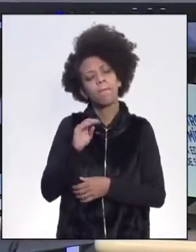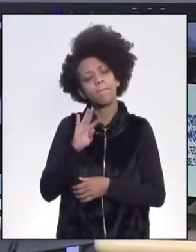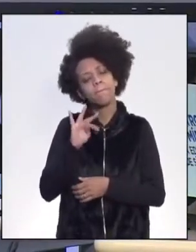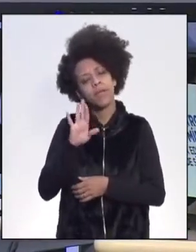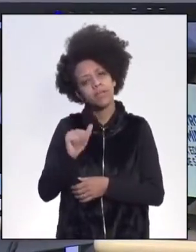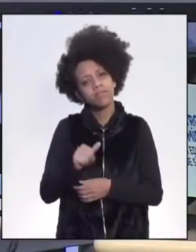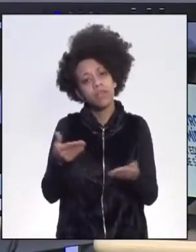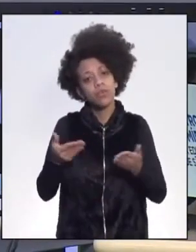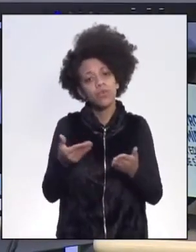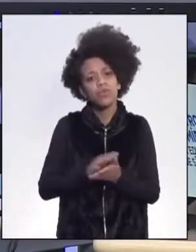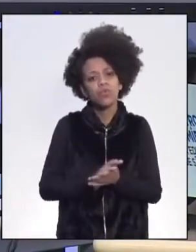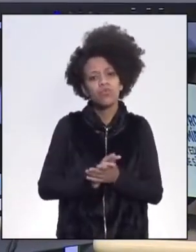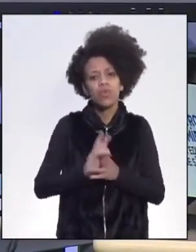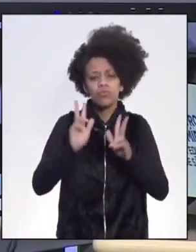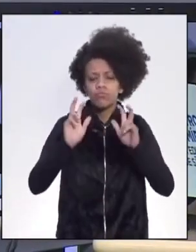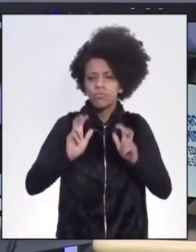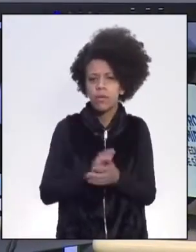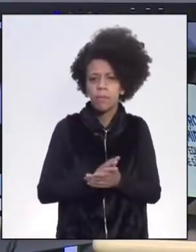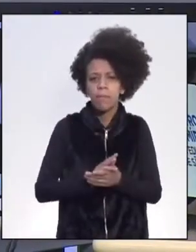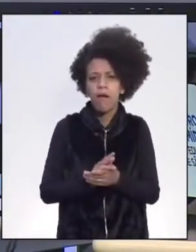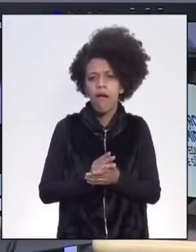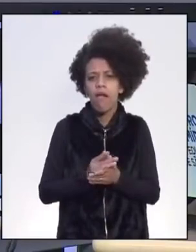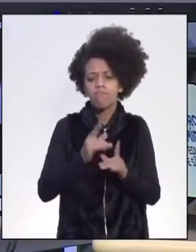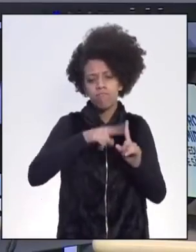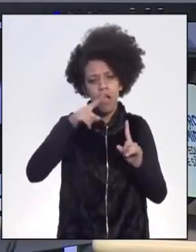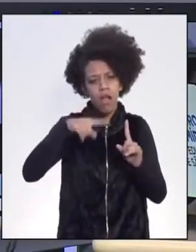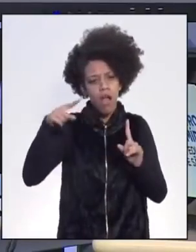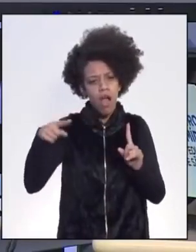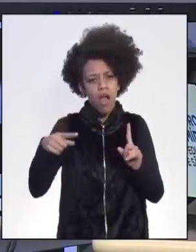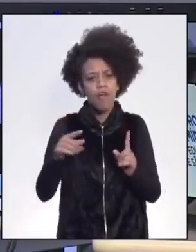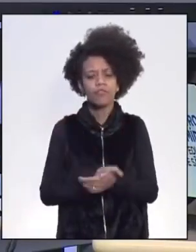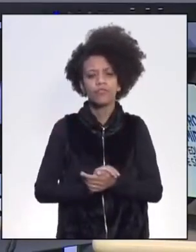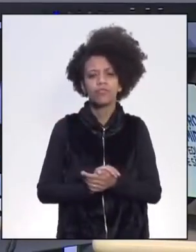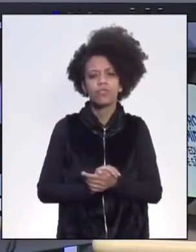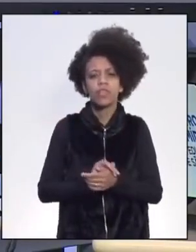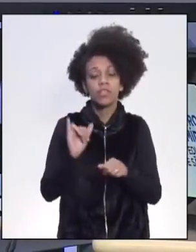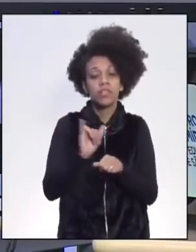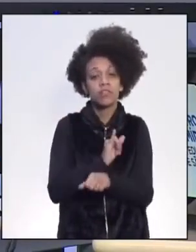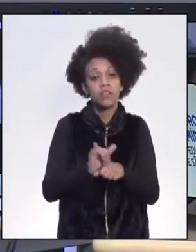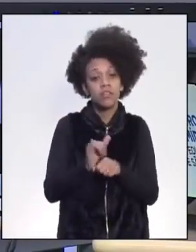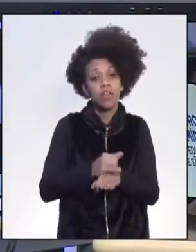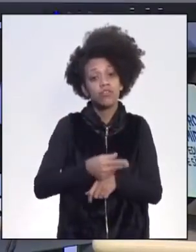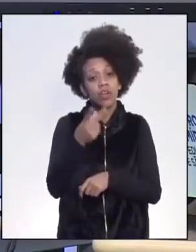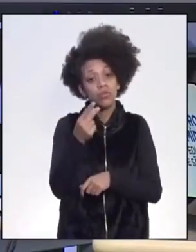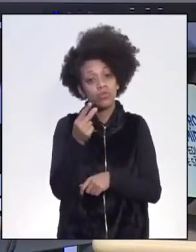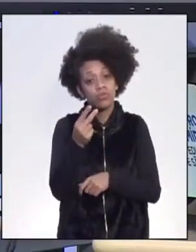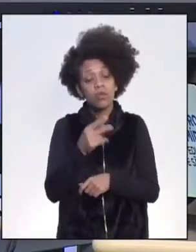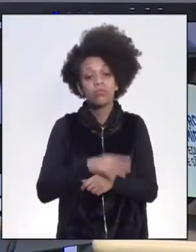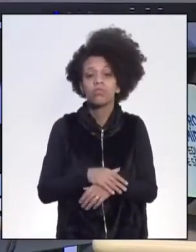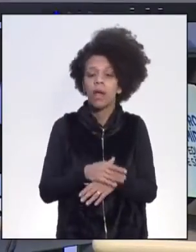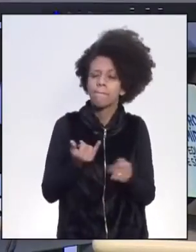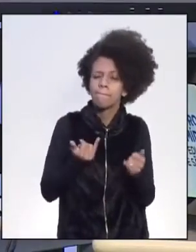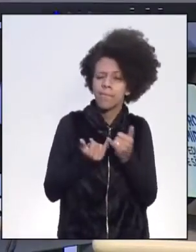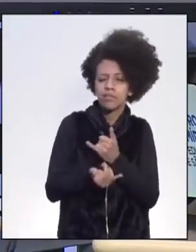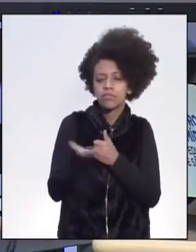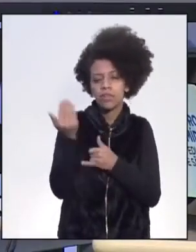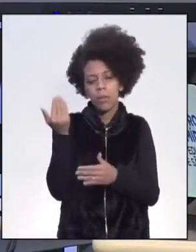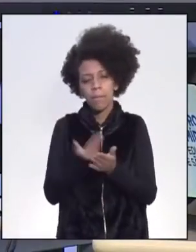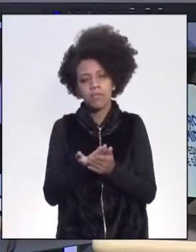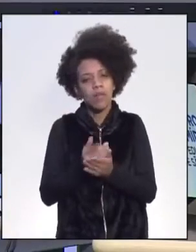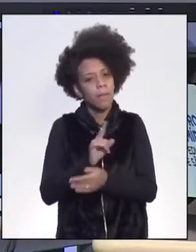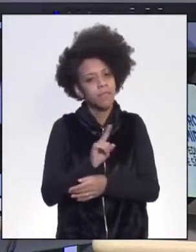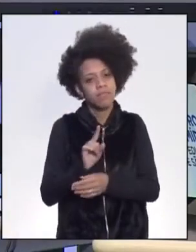e hoje nós vamos falar um pouquinho mais sobre análise de gráficos das funções do segundo grau. Então, a aula é parecida com a aula passada, mas